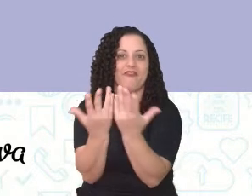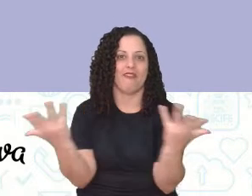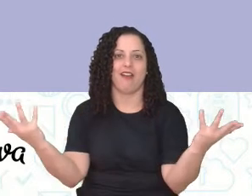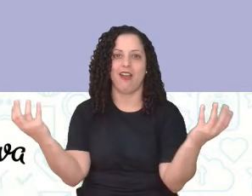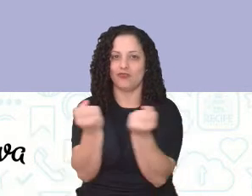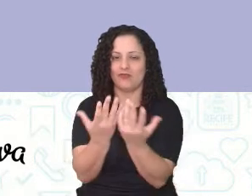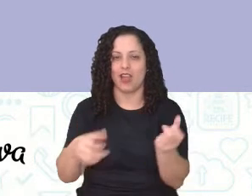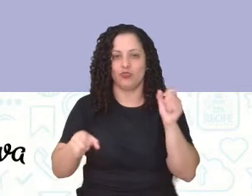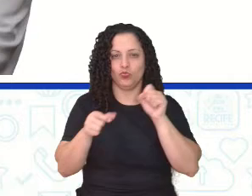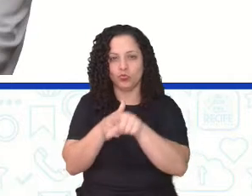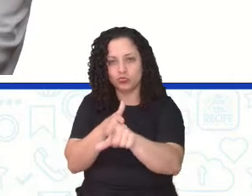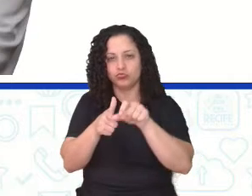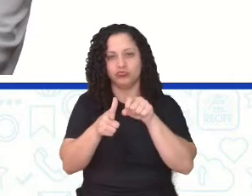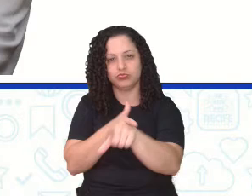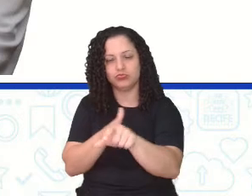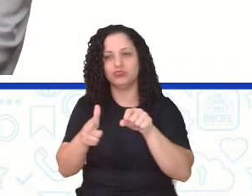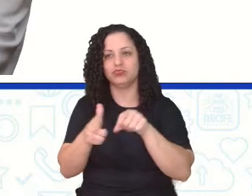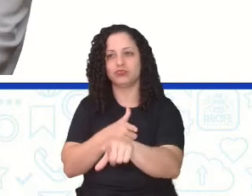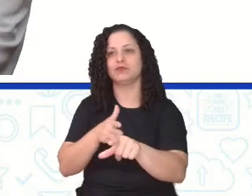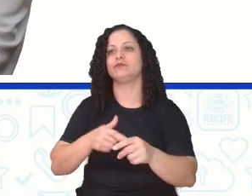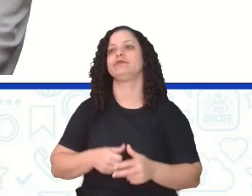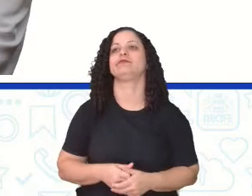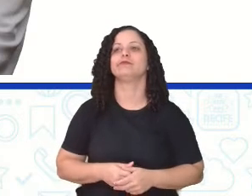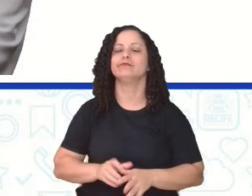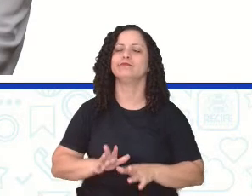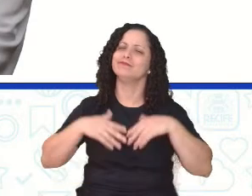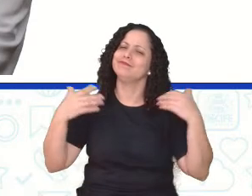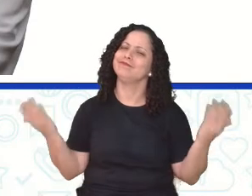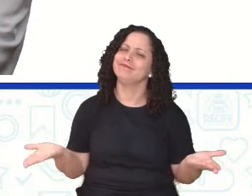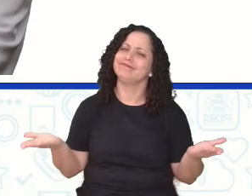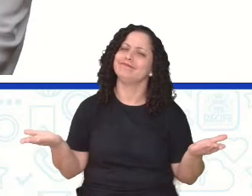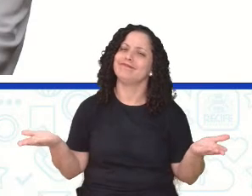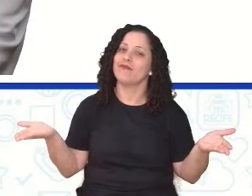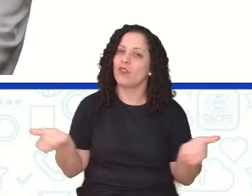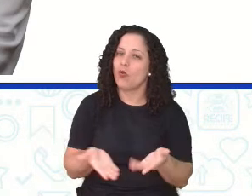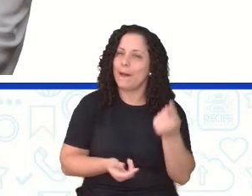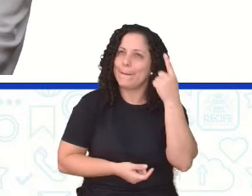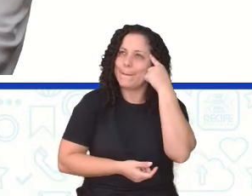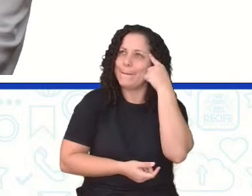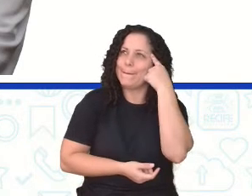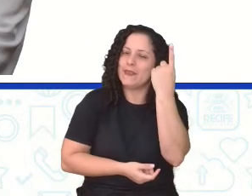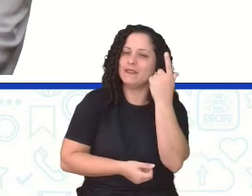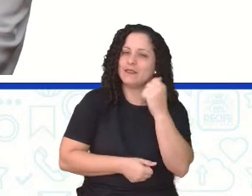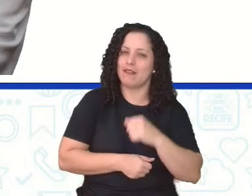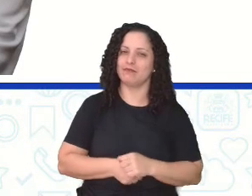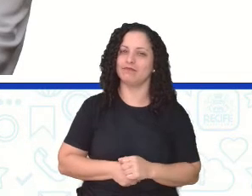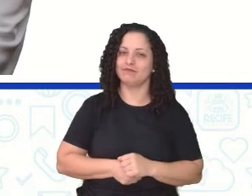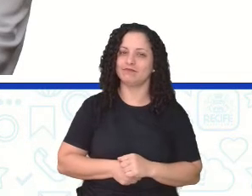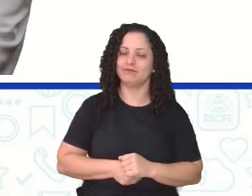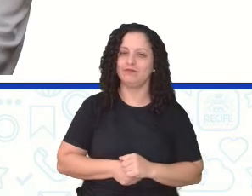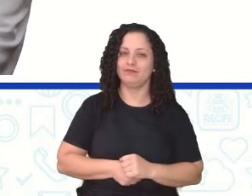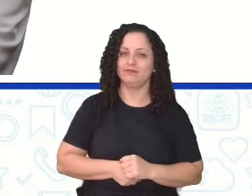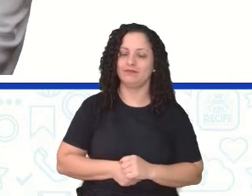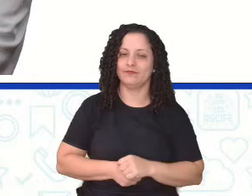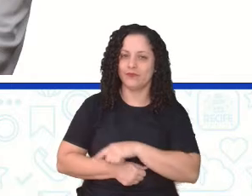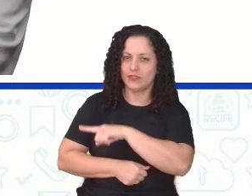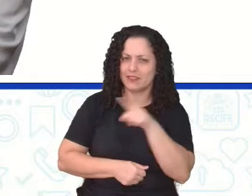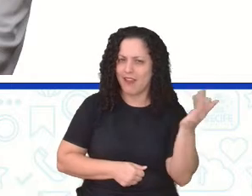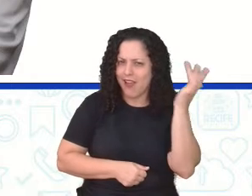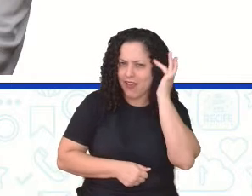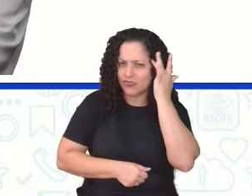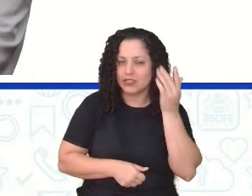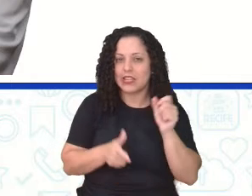cada ejaculação. E aí, será, gente? Pensem aí direitinho. Será